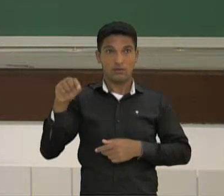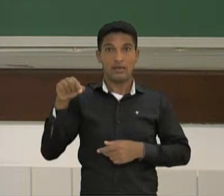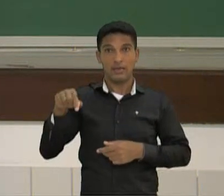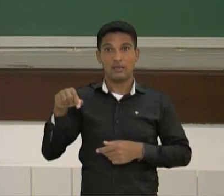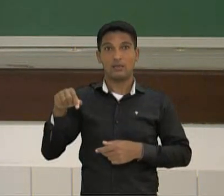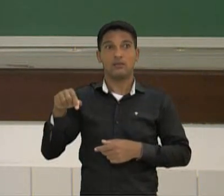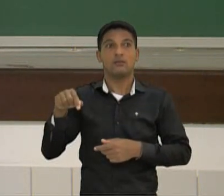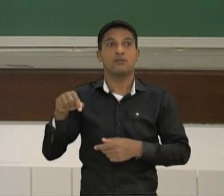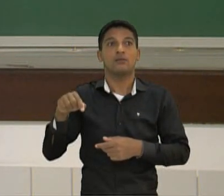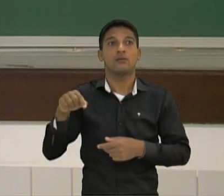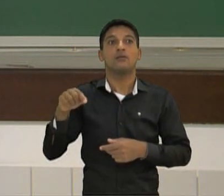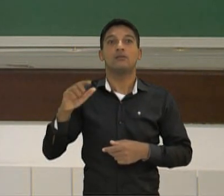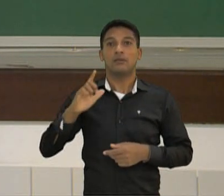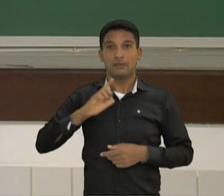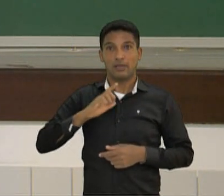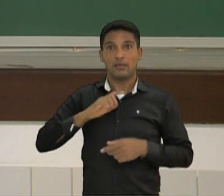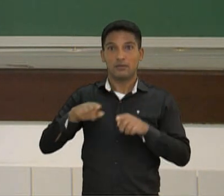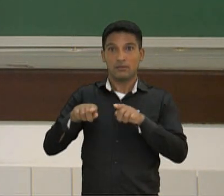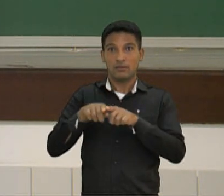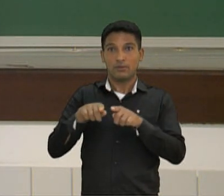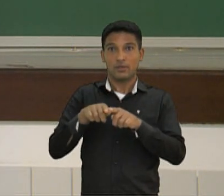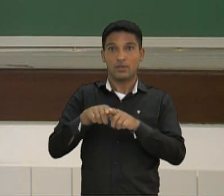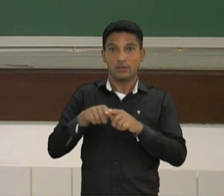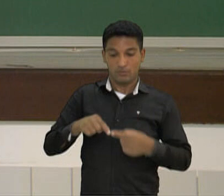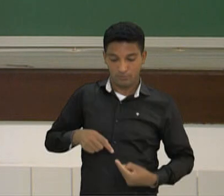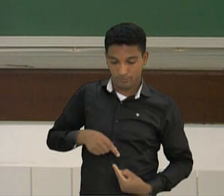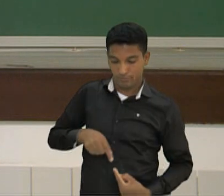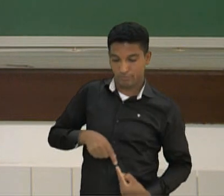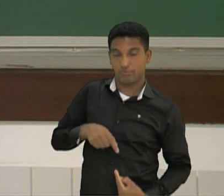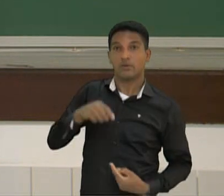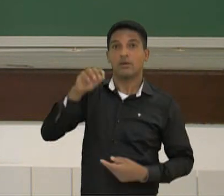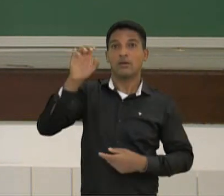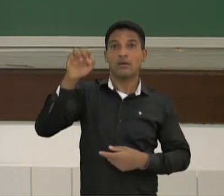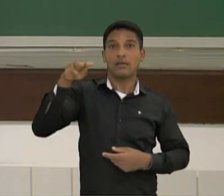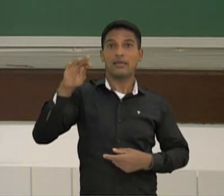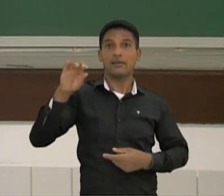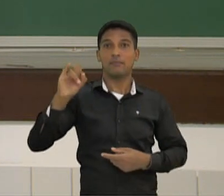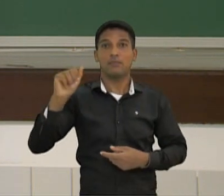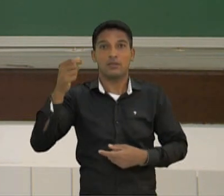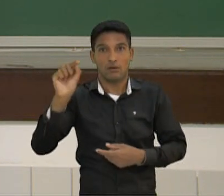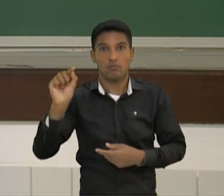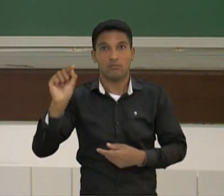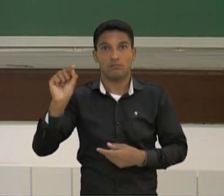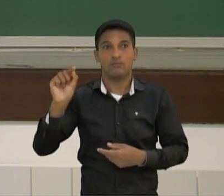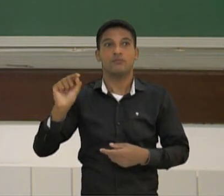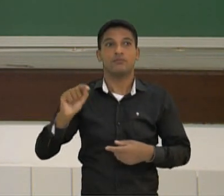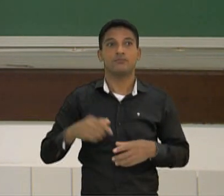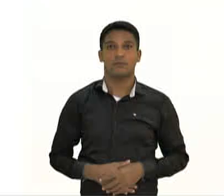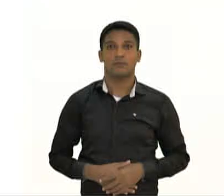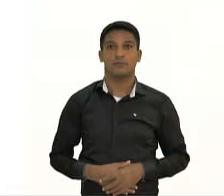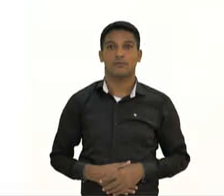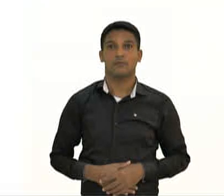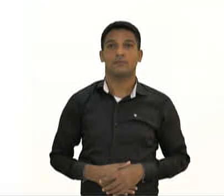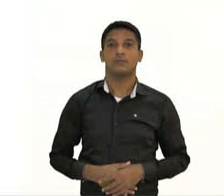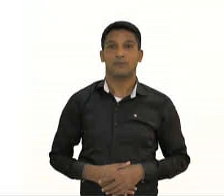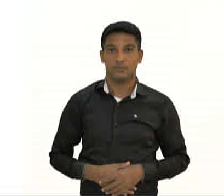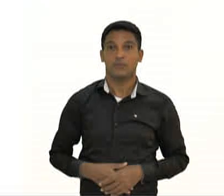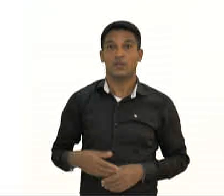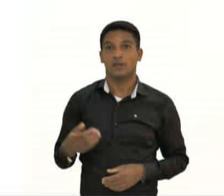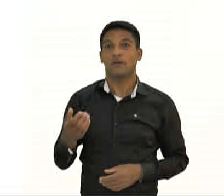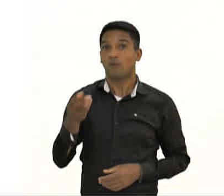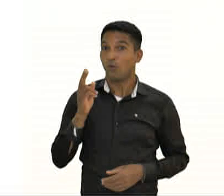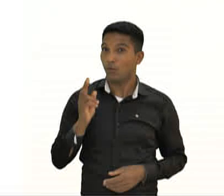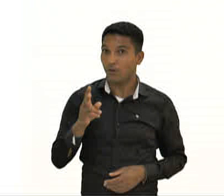o embrião ali. Tá? Então, existe uma maior dependência, inclusive, desse embrião da mãe. Belezinha? Vamos prosseguir